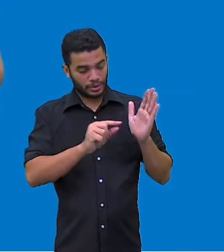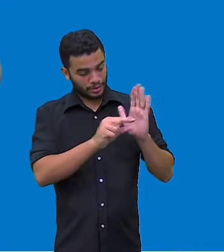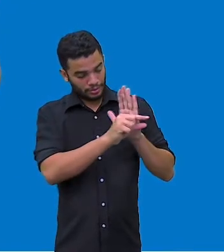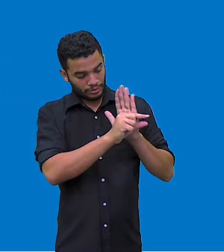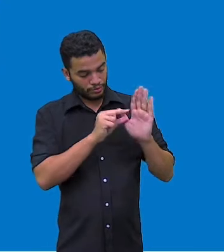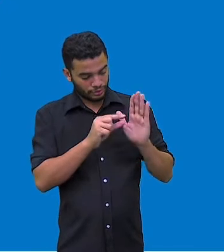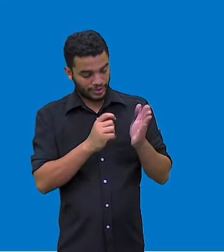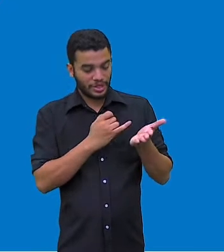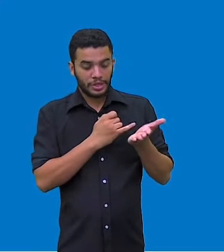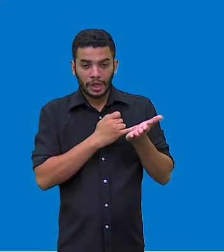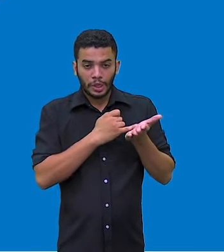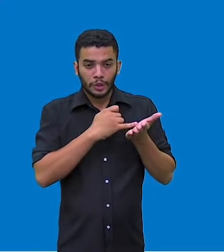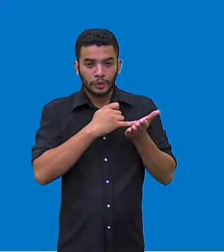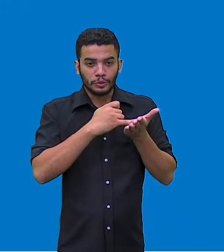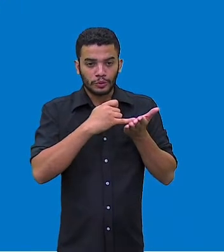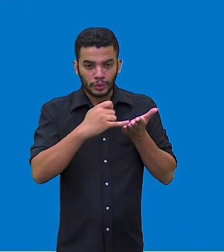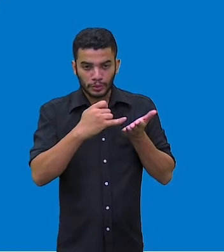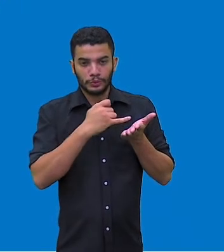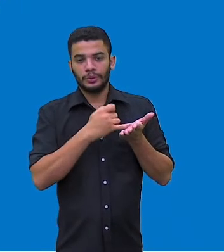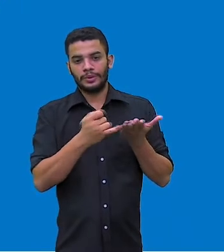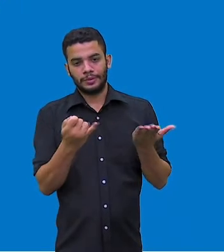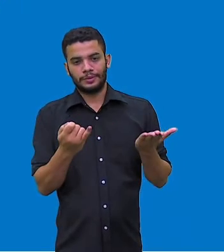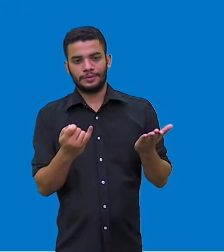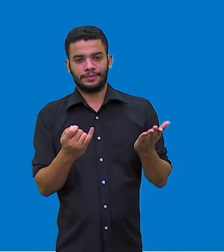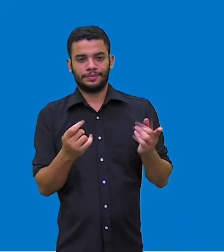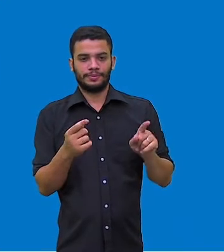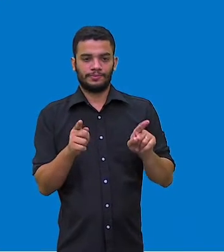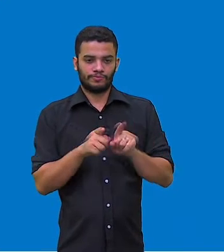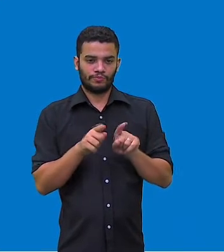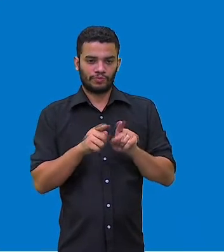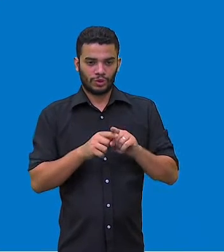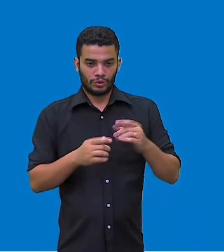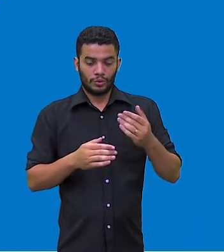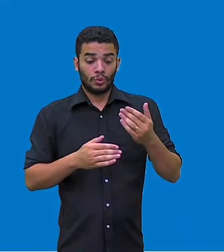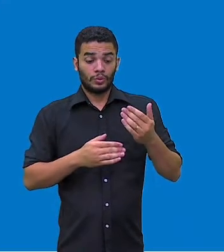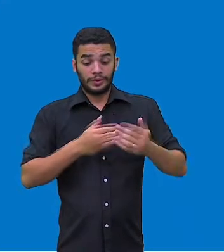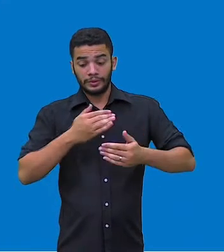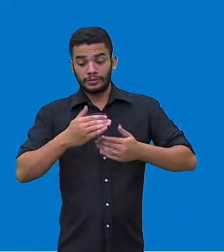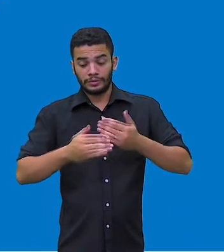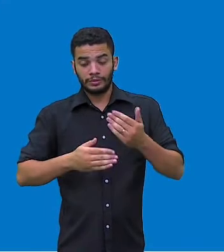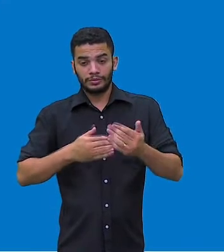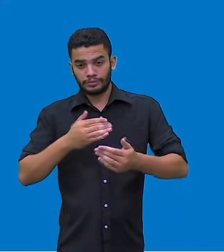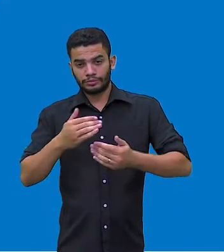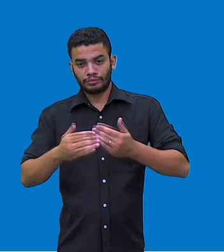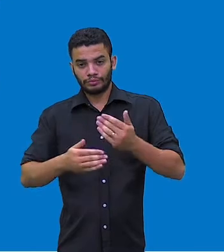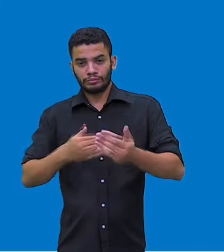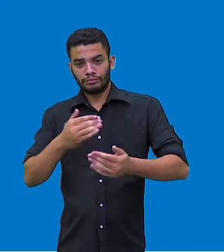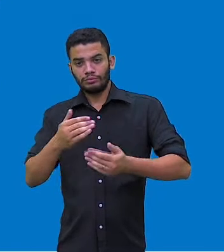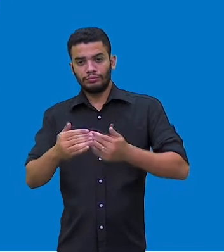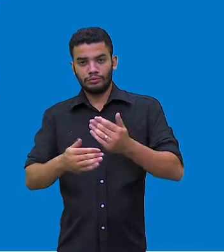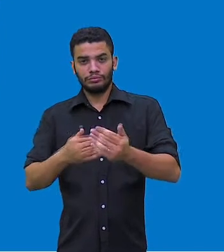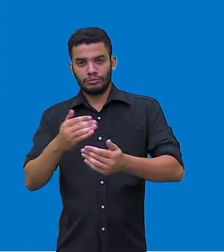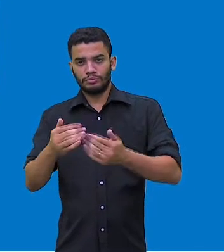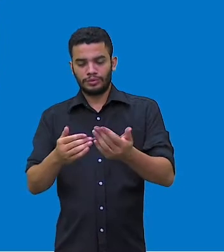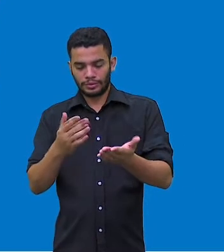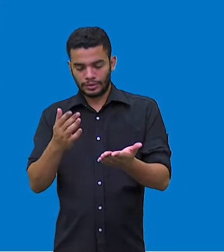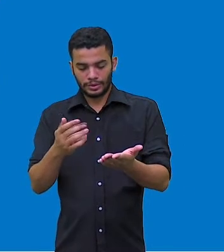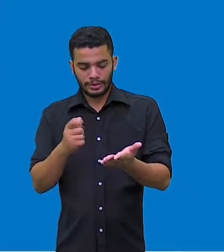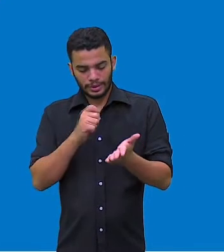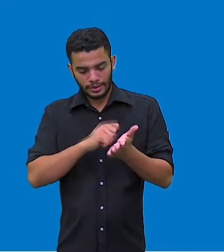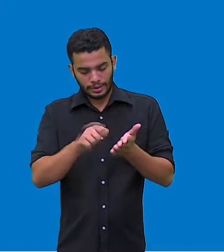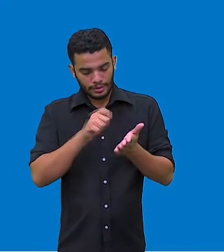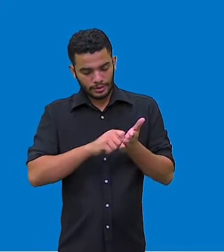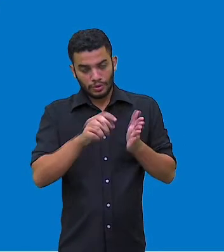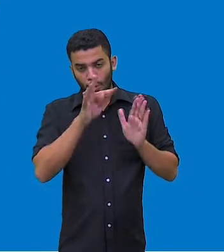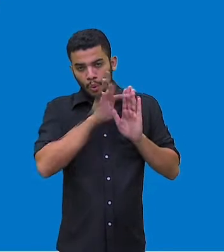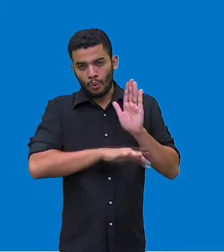essa contextualização, né, de qual questão que vai ser discutida. Temos o desenvolvimento, que